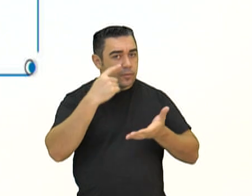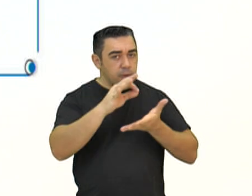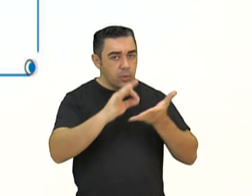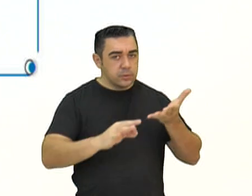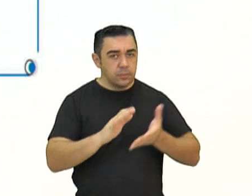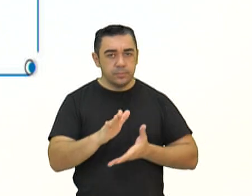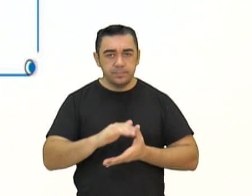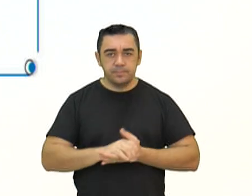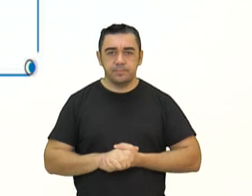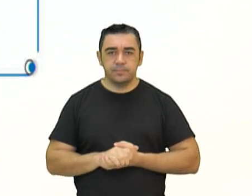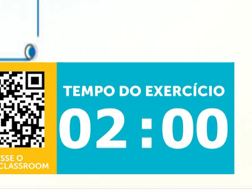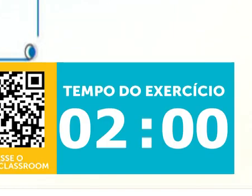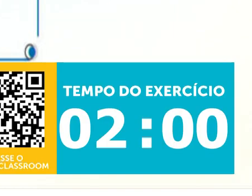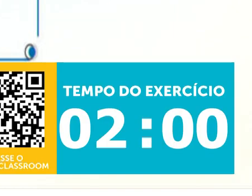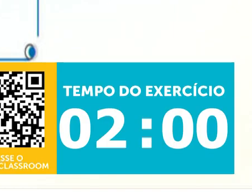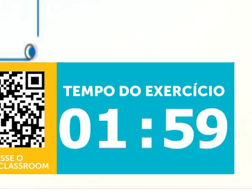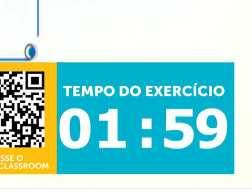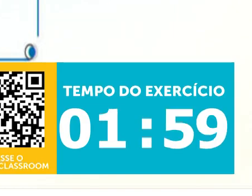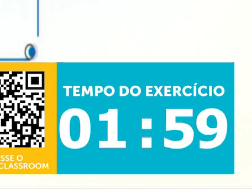conferir.